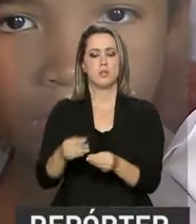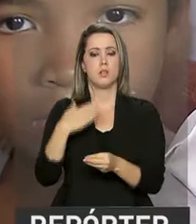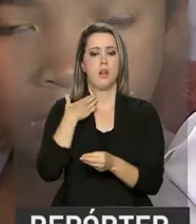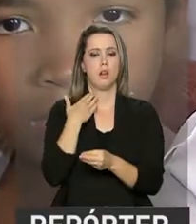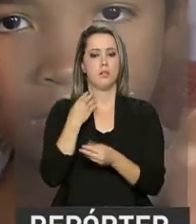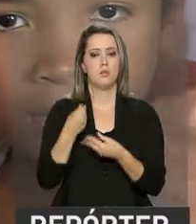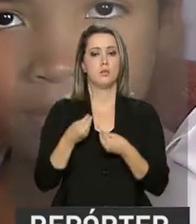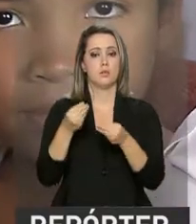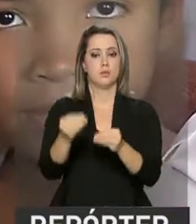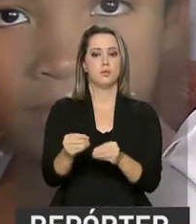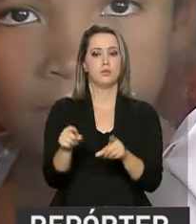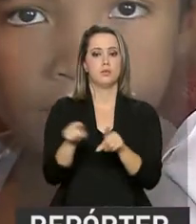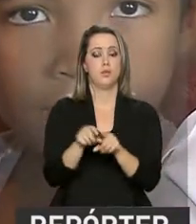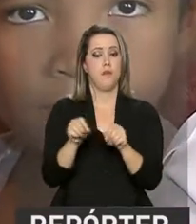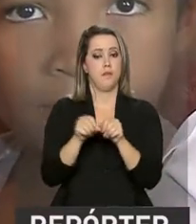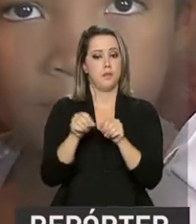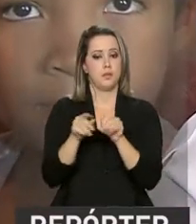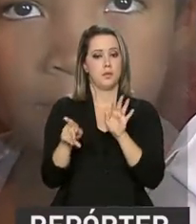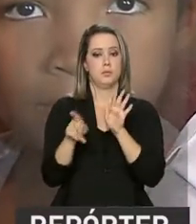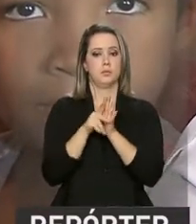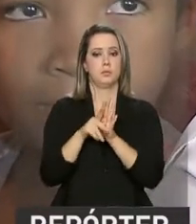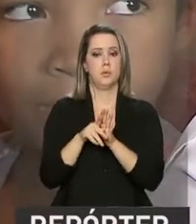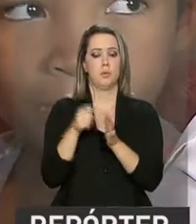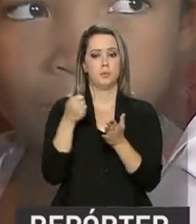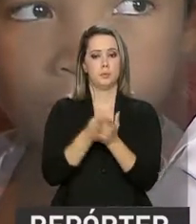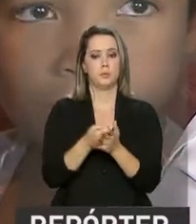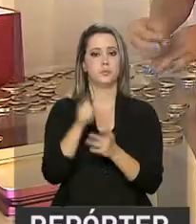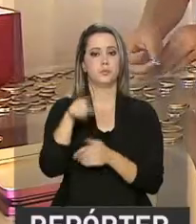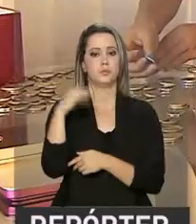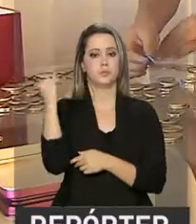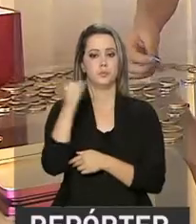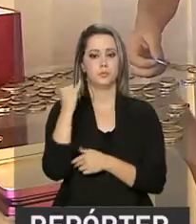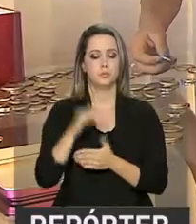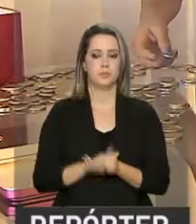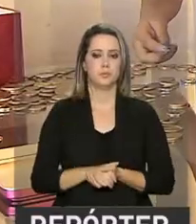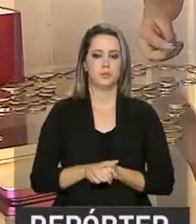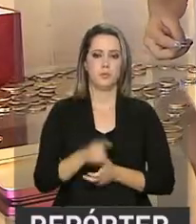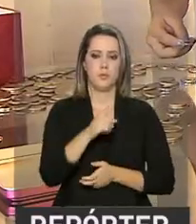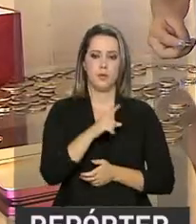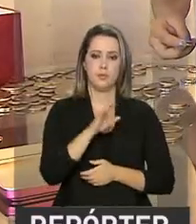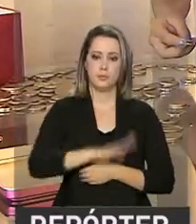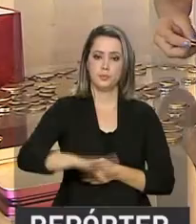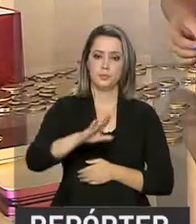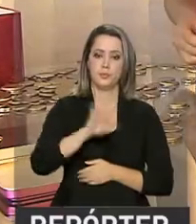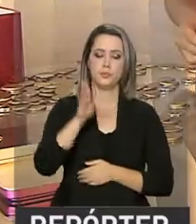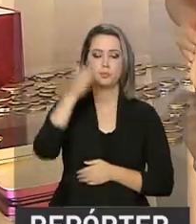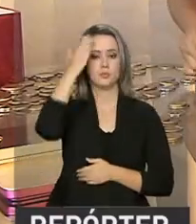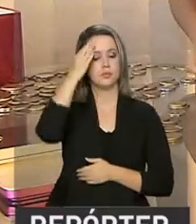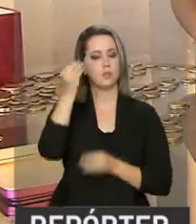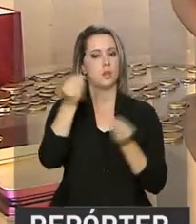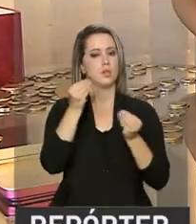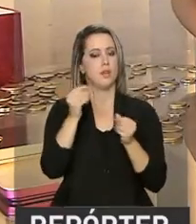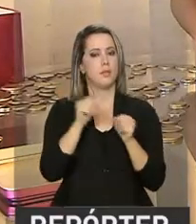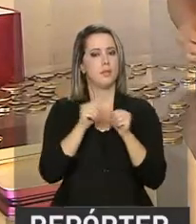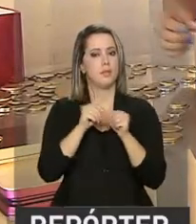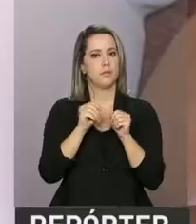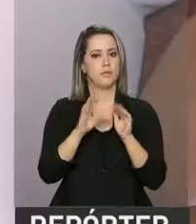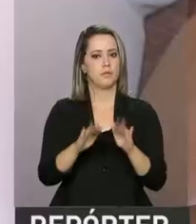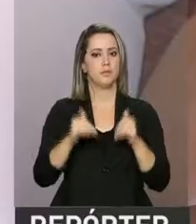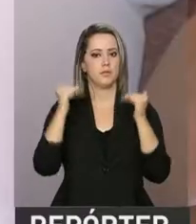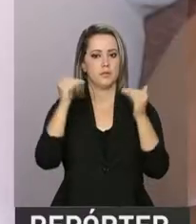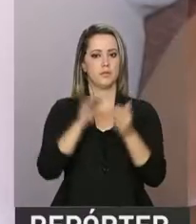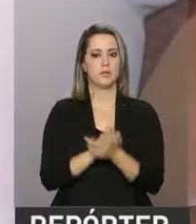eles irem ao banco fazer esse depósito eu achei importante e as crianças já sabe o que fazer com o dinheiro quando crescerem